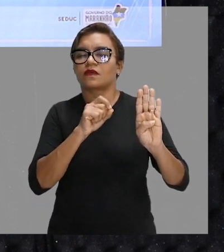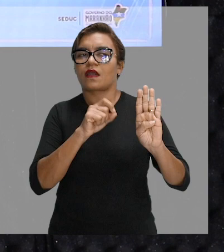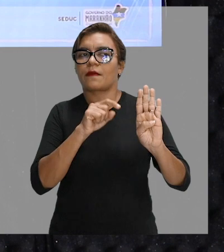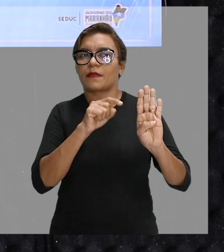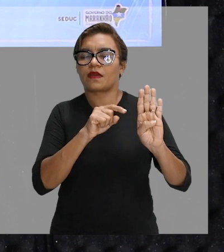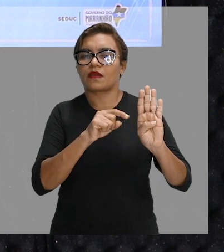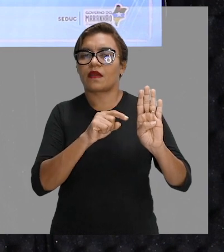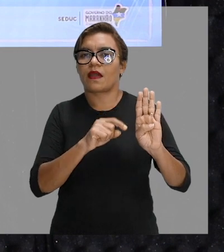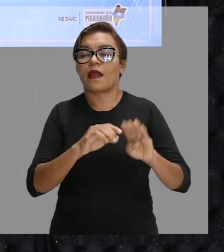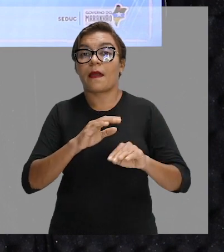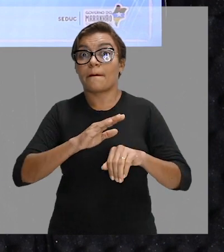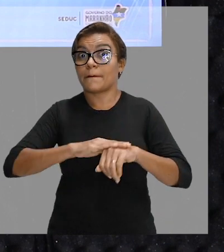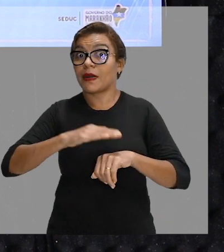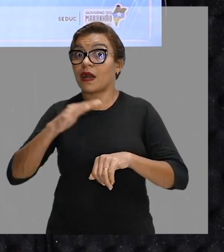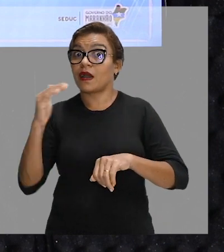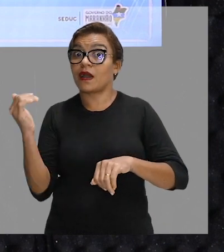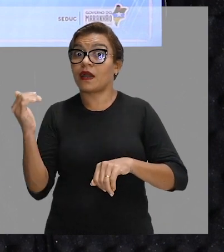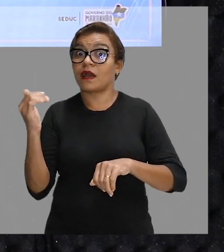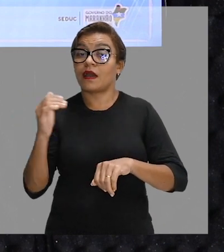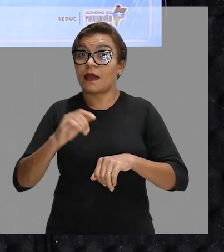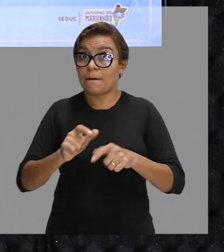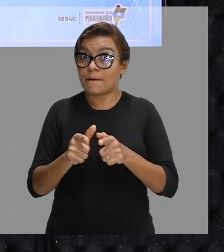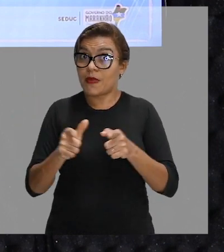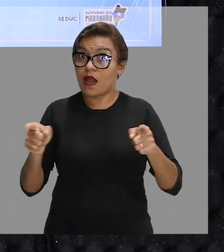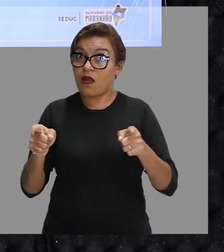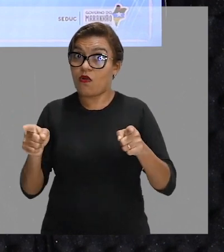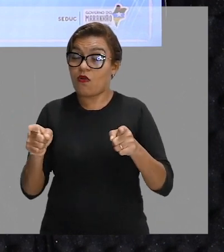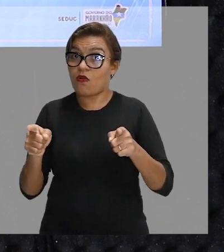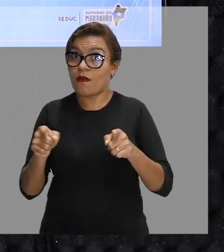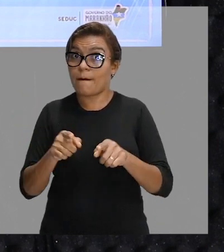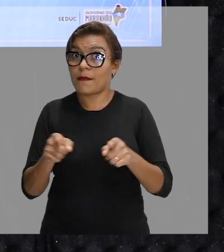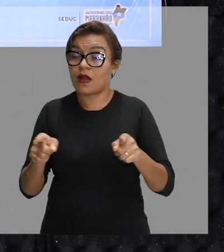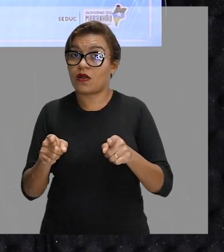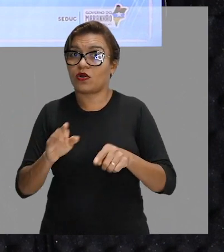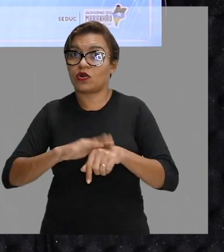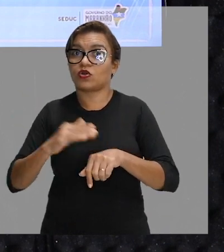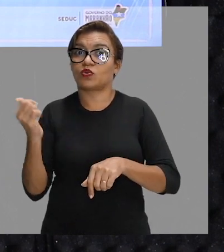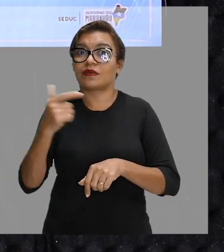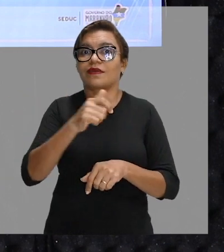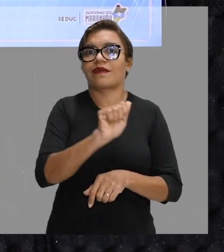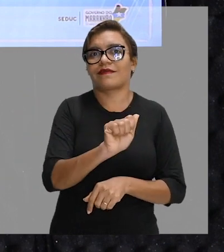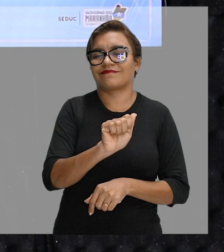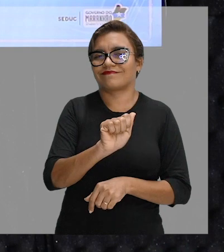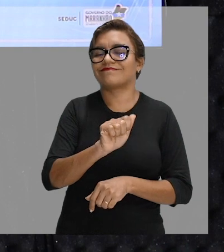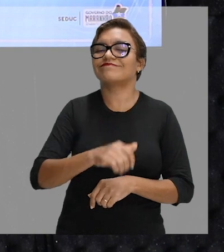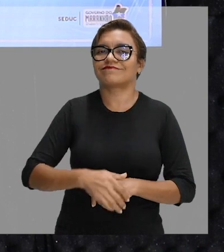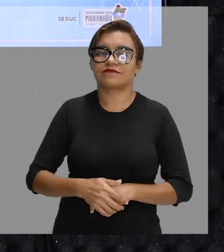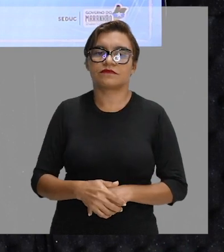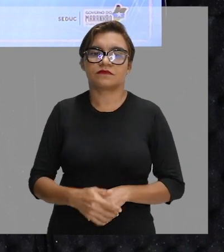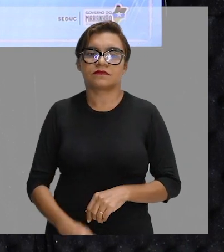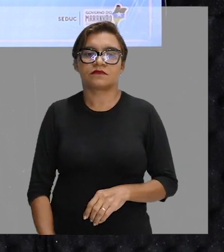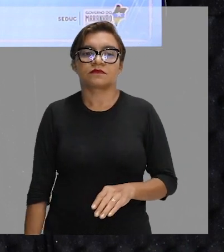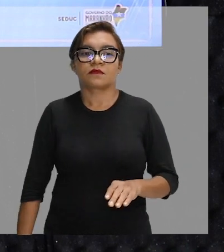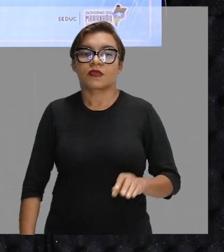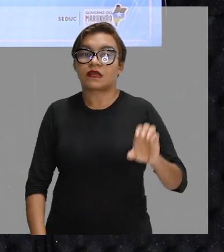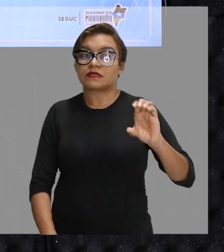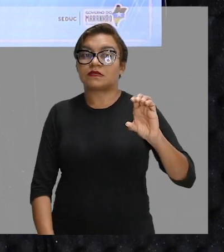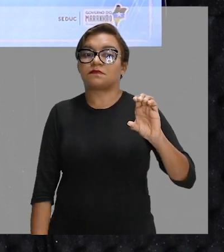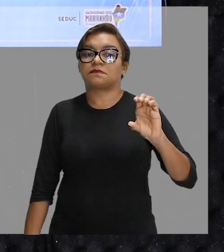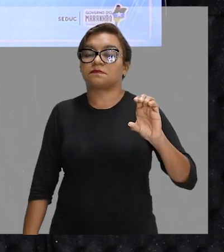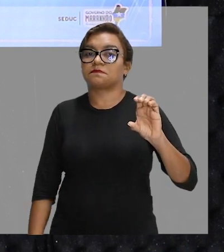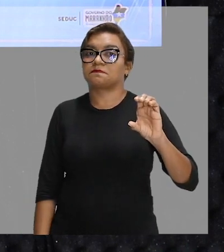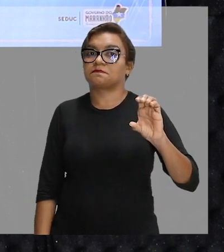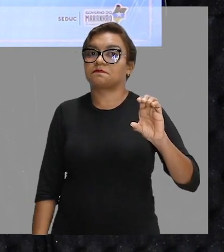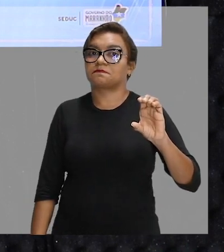letra A, porque eu tenho 0,5, e 0,5 é maior do que 0,1. 1 mol de sacarose,